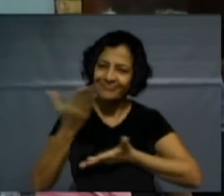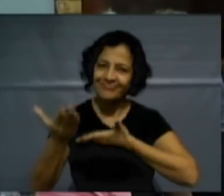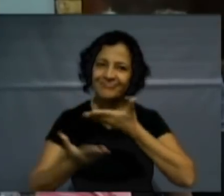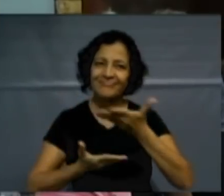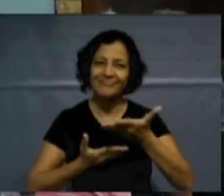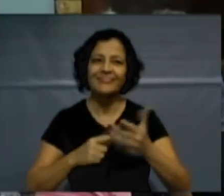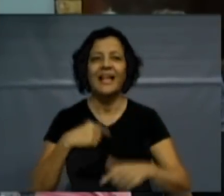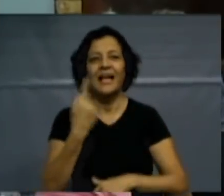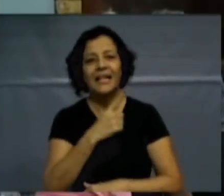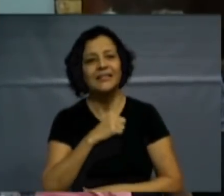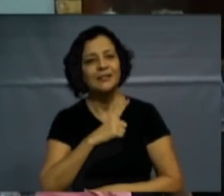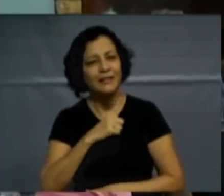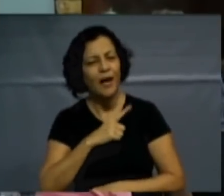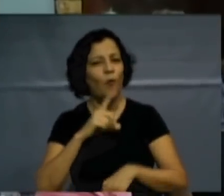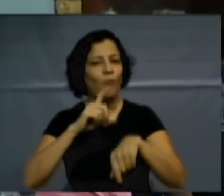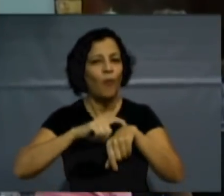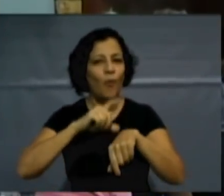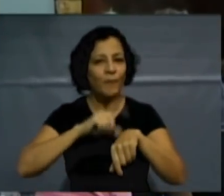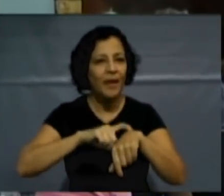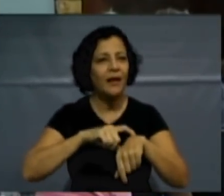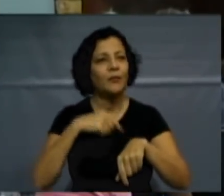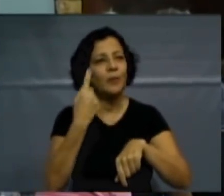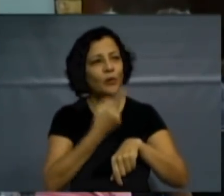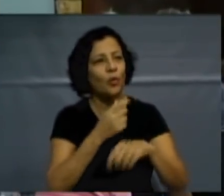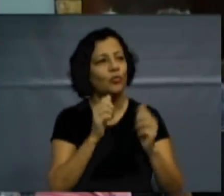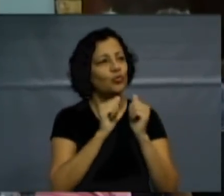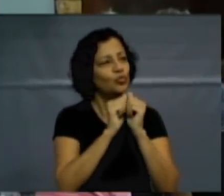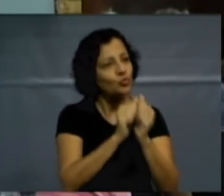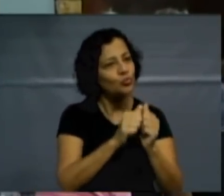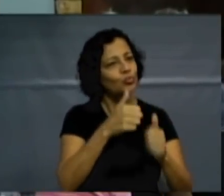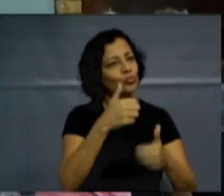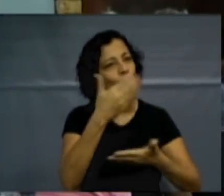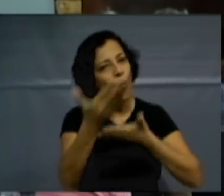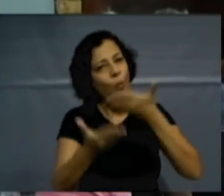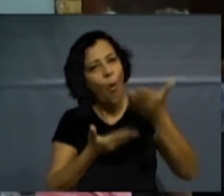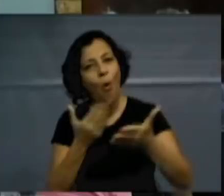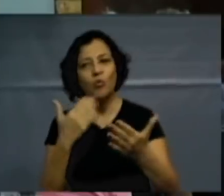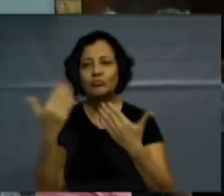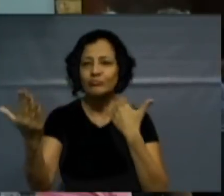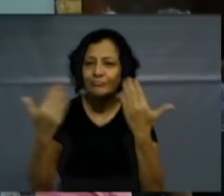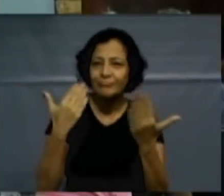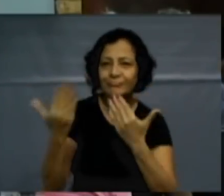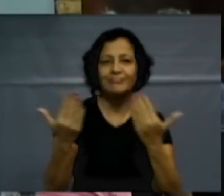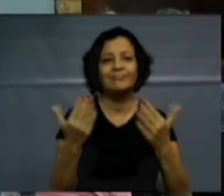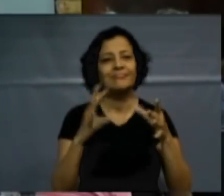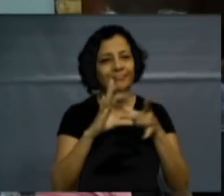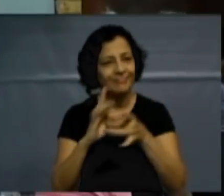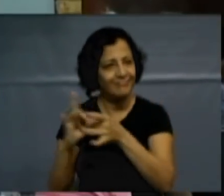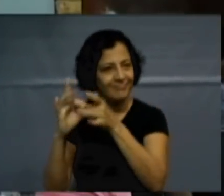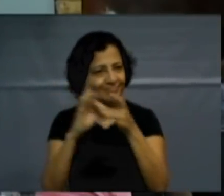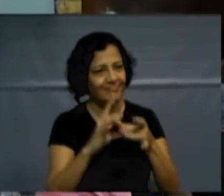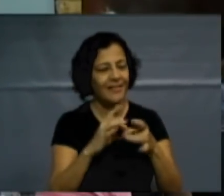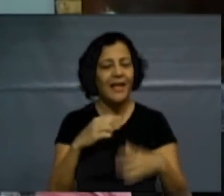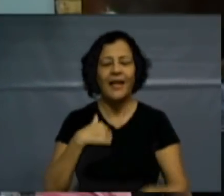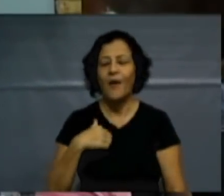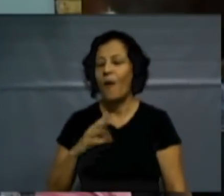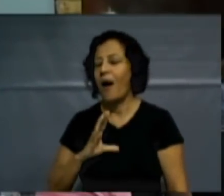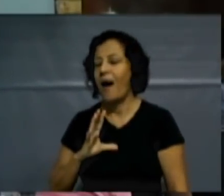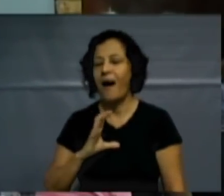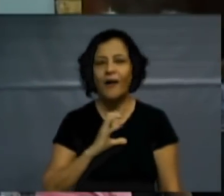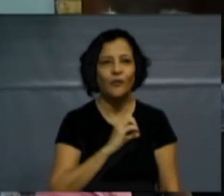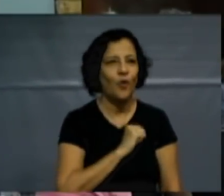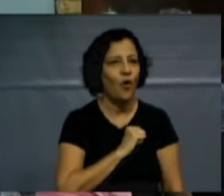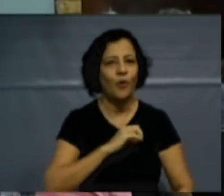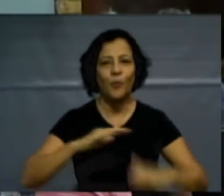gente vai ter aquele momento, né, para estar junto com o outro. Isso é muito bom. Eu adoro o